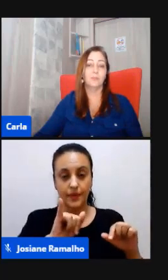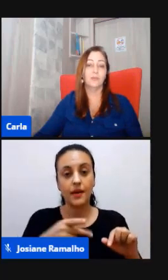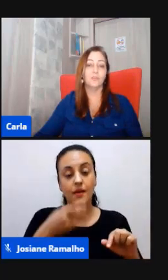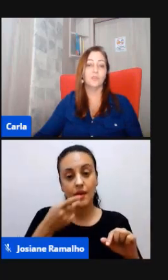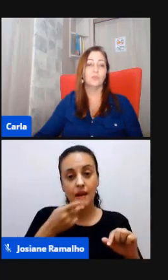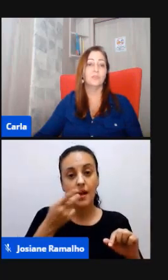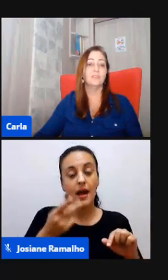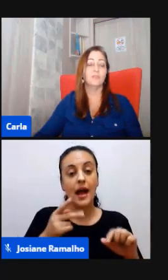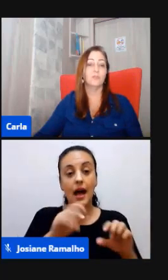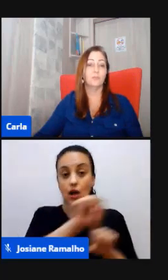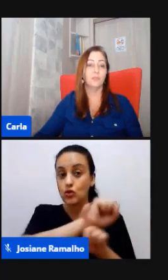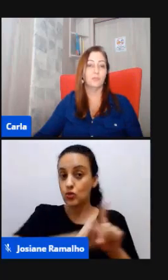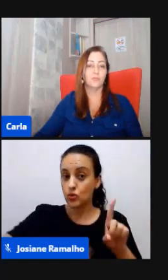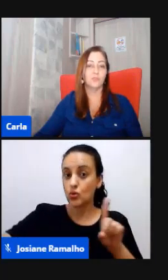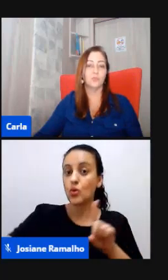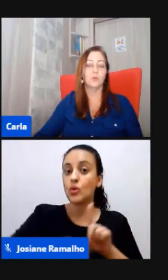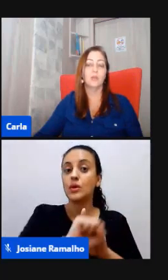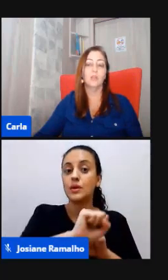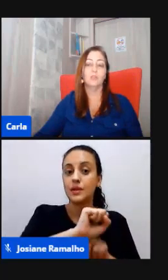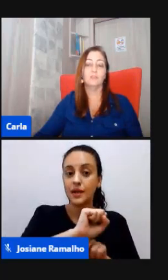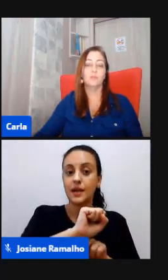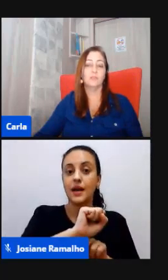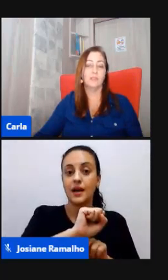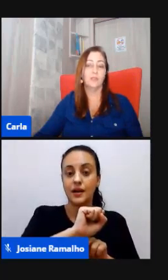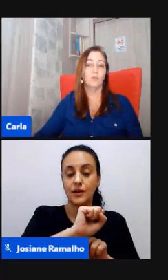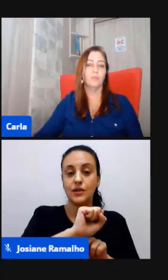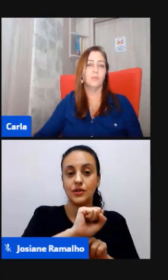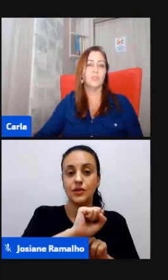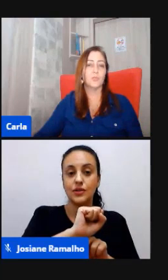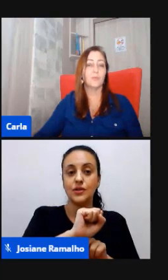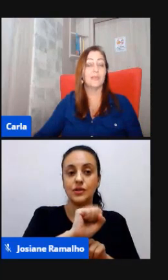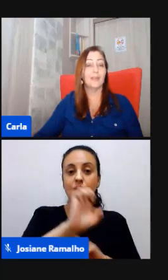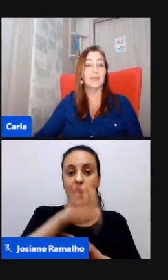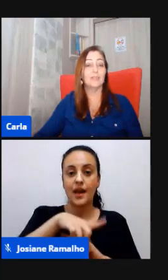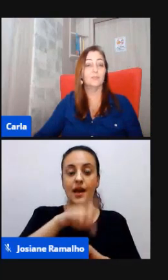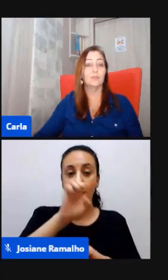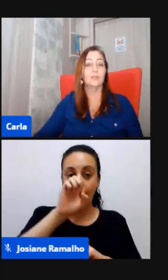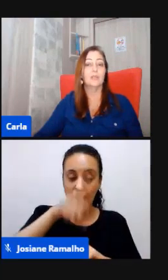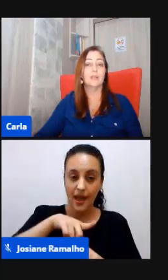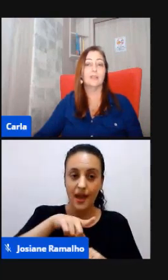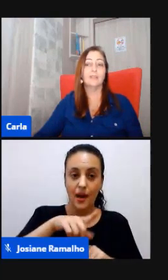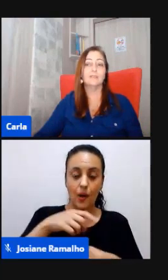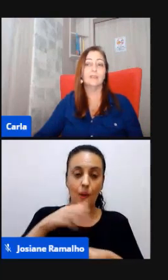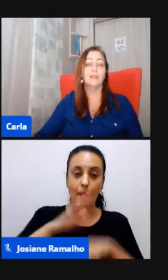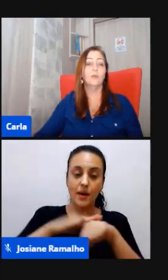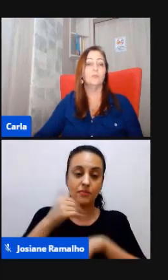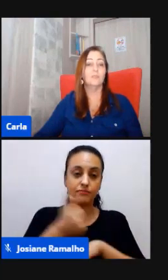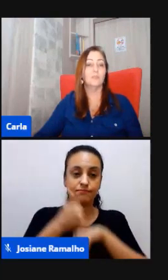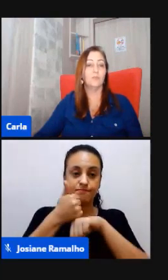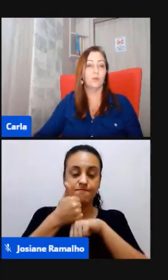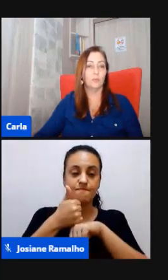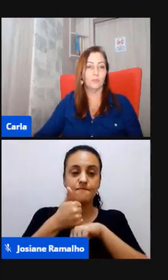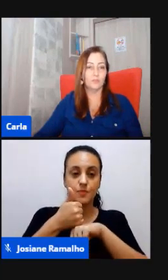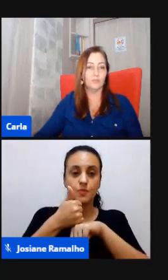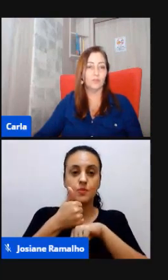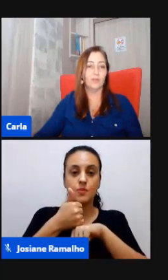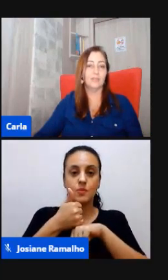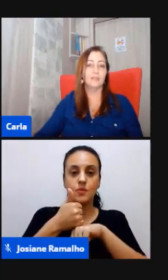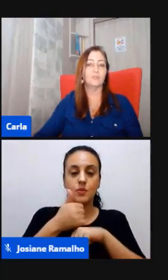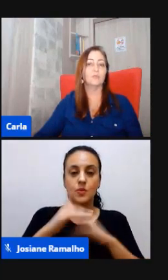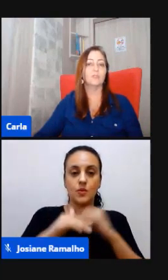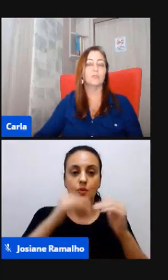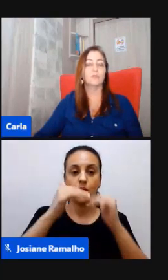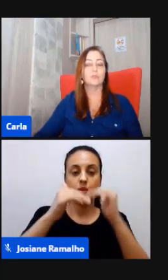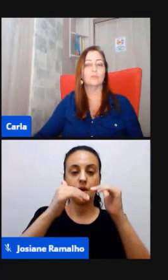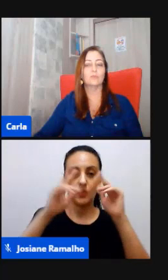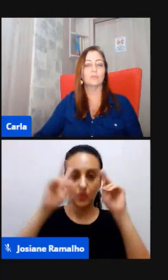fator determinante do desenvolvimento infantil. Nós temos que ter, obviamente, isso bem claro. A criança, ela não se desenvolve por si só, ela